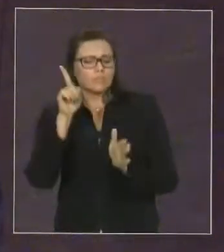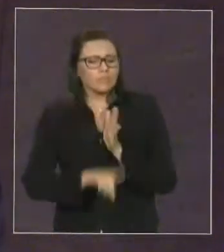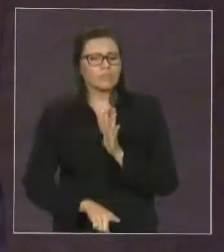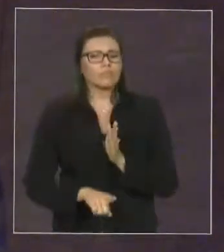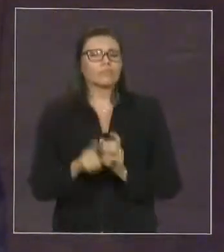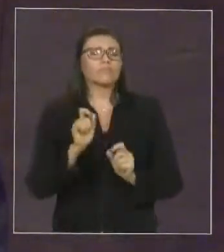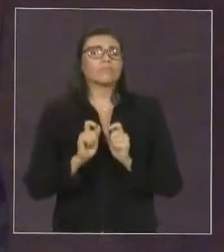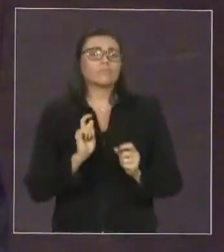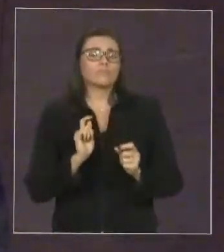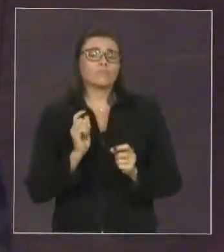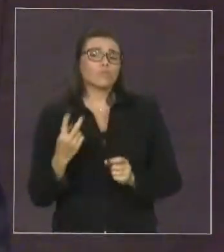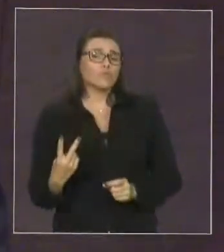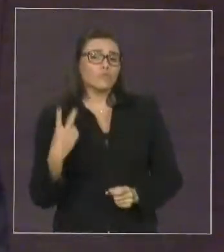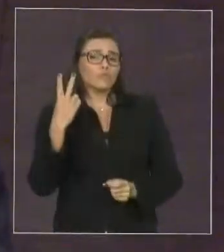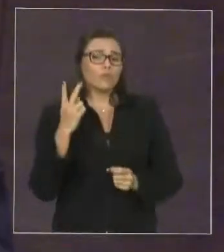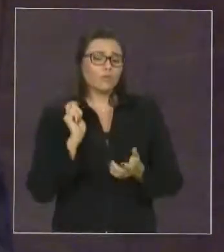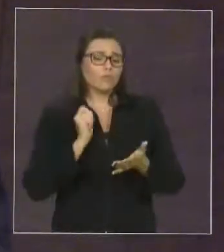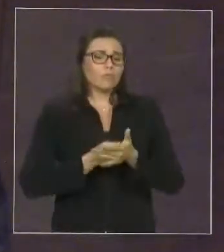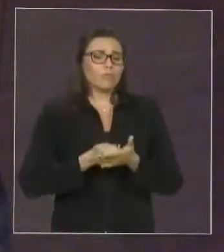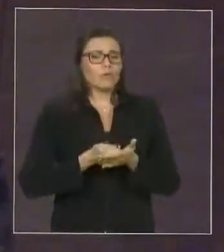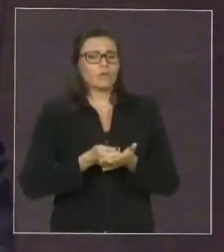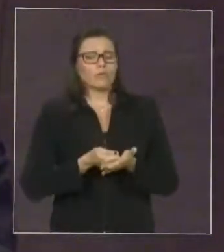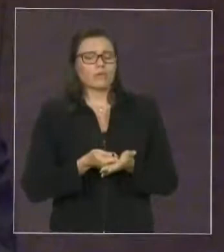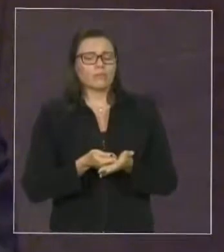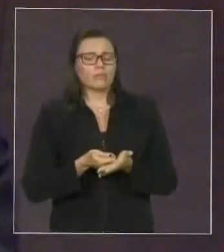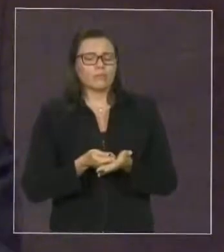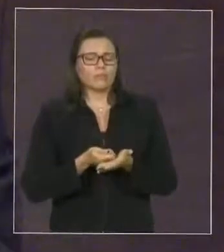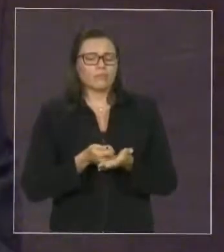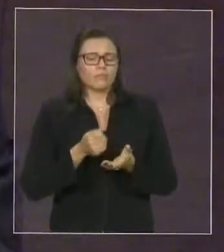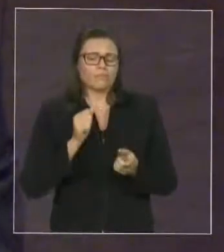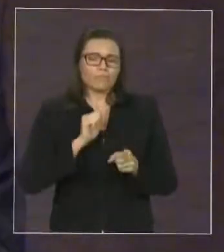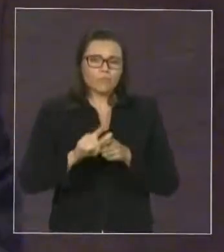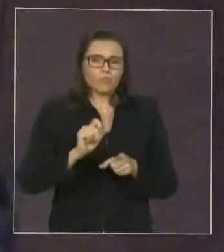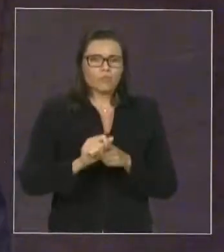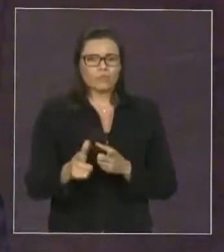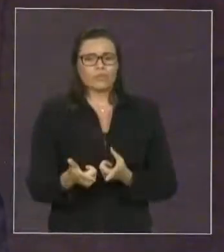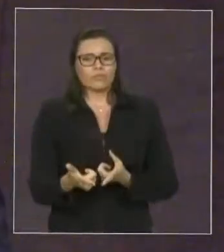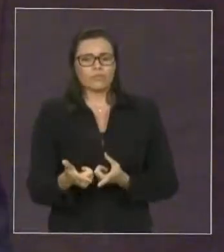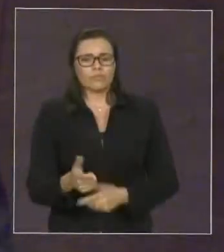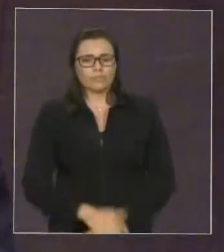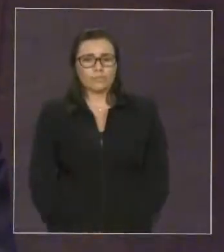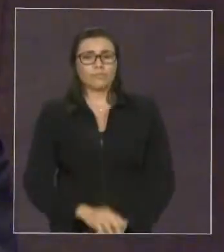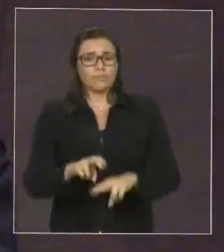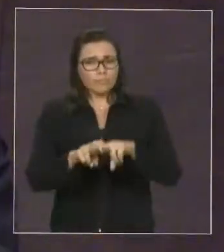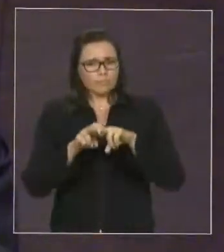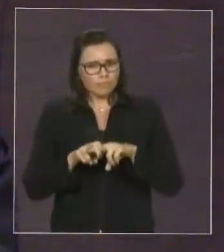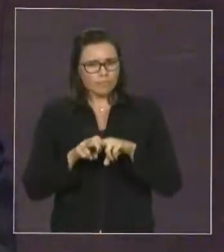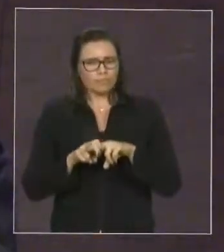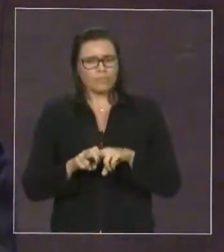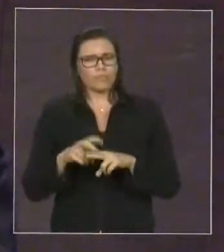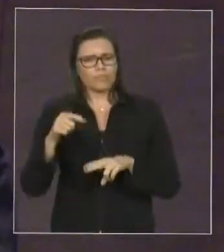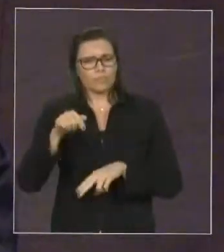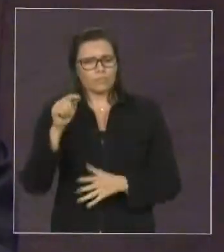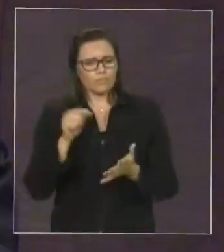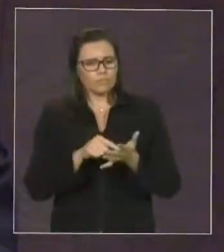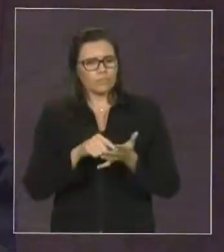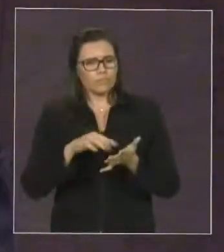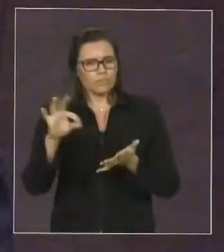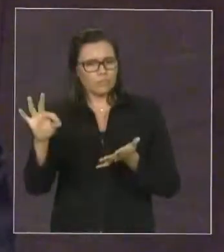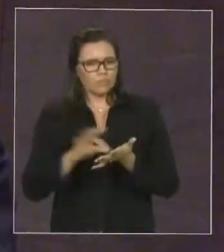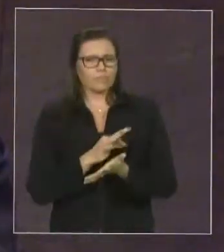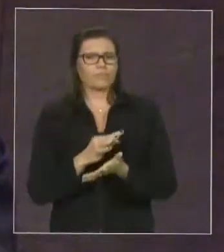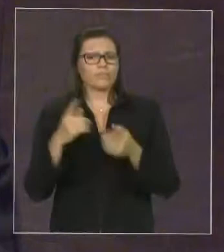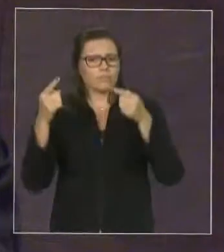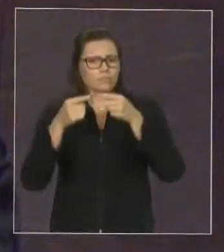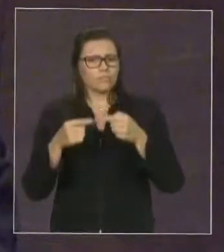inquilinato. Portanto, esse contrato é lícito, é legal, e